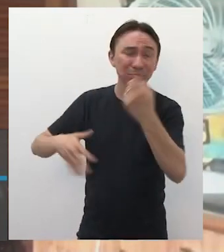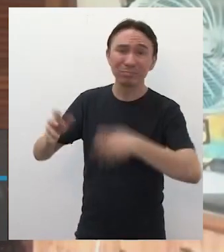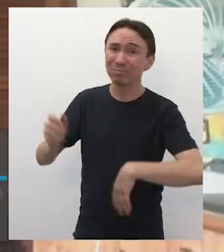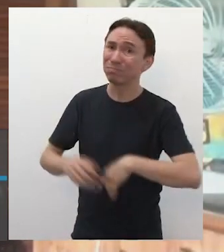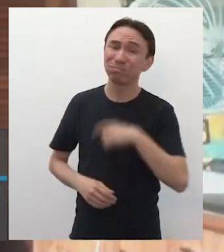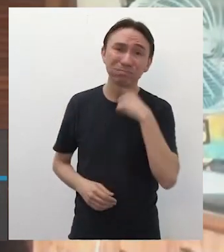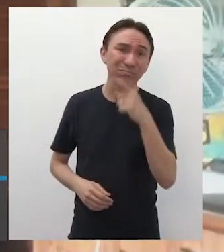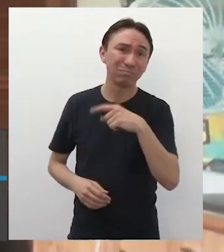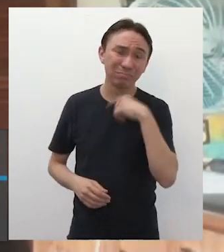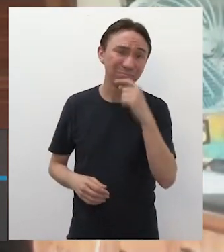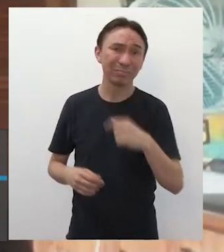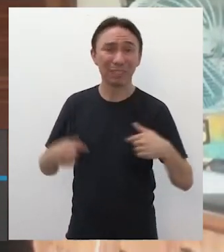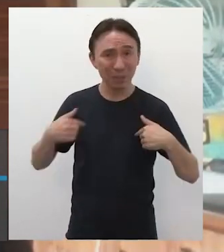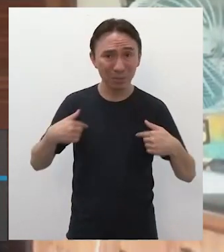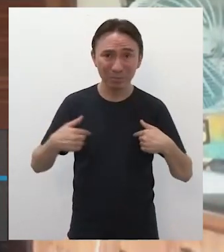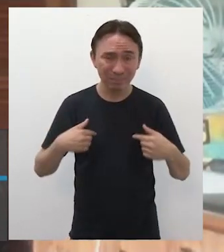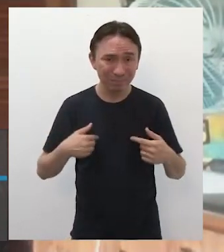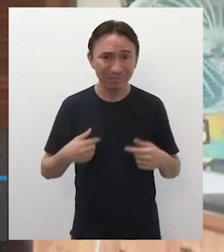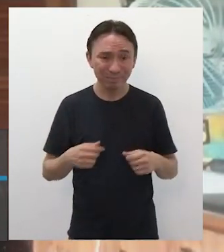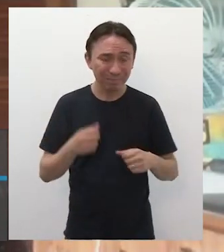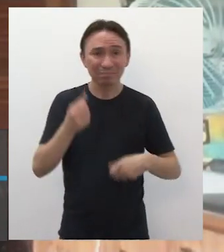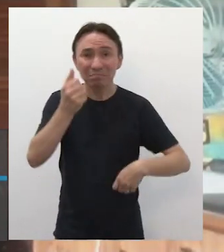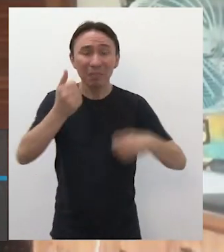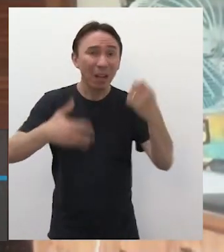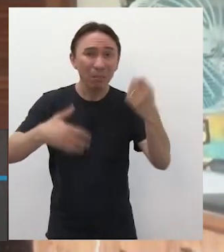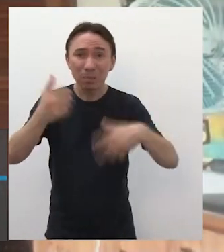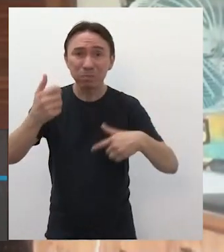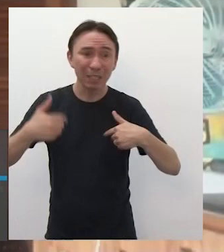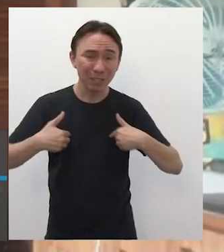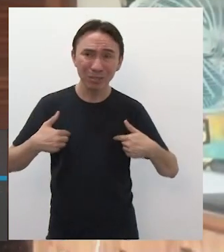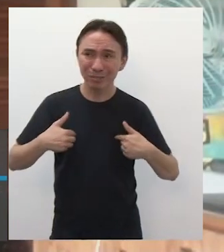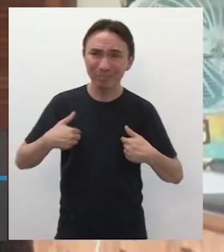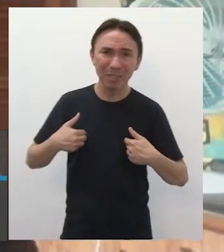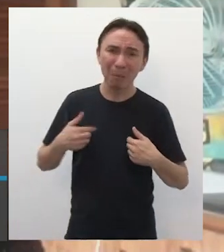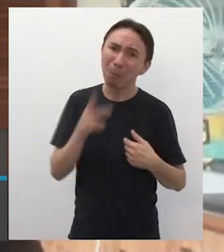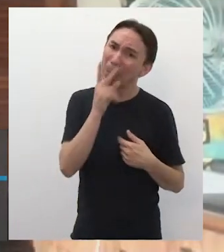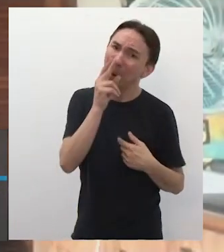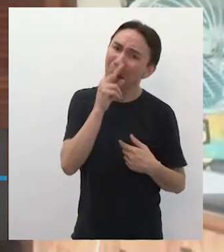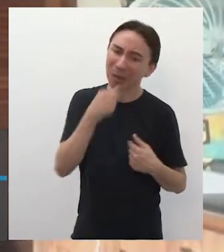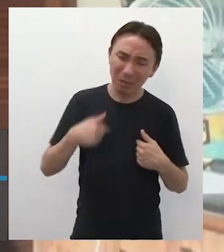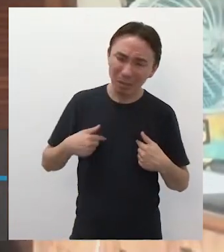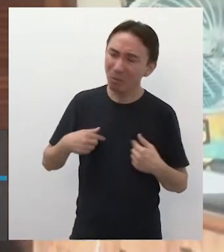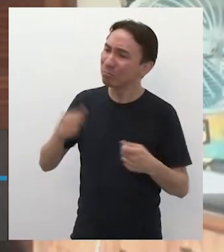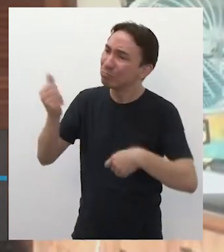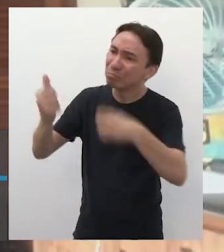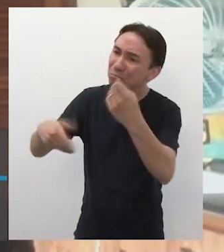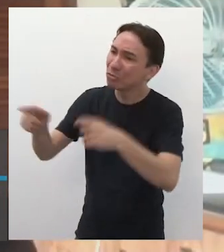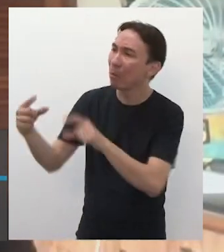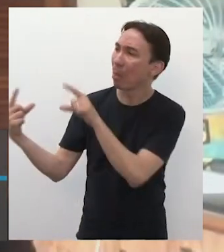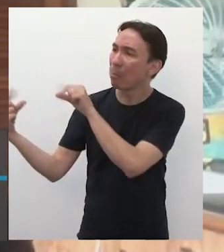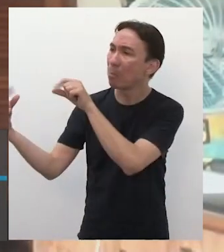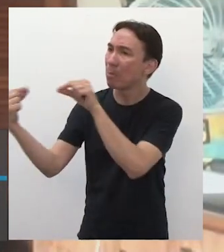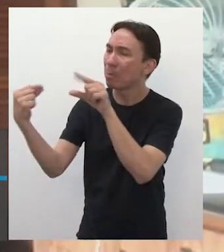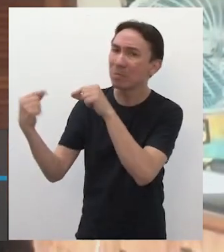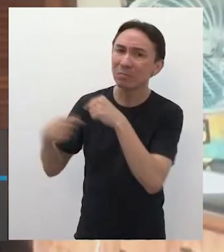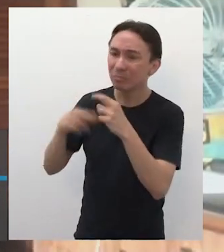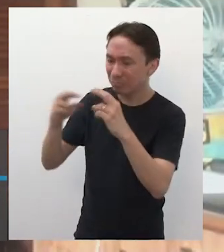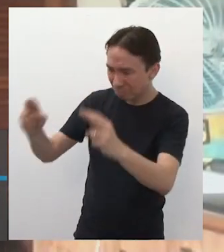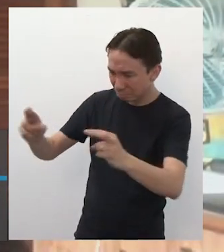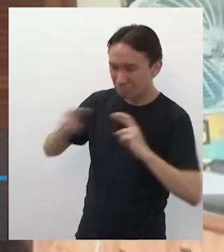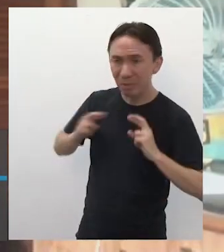minha fala, para mim, é uma falta de respeito. Quer dizer, nesse momento, eu estou usando uma técnica de linguagem chamada